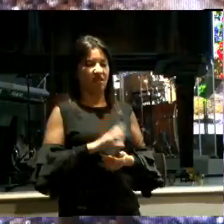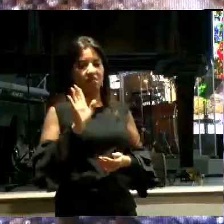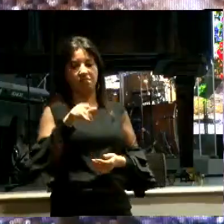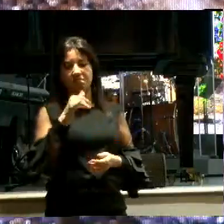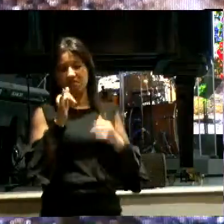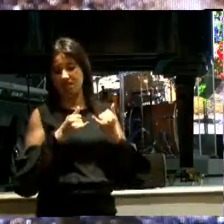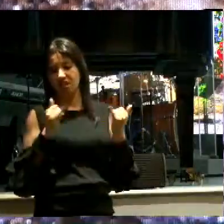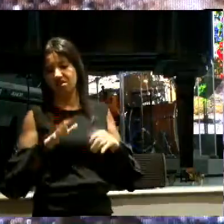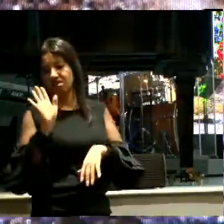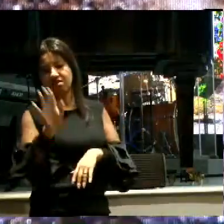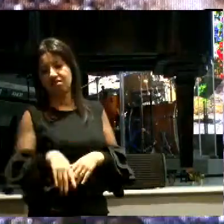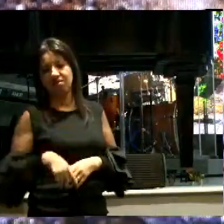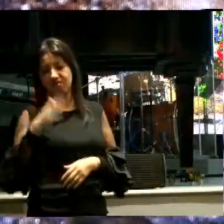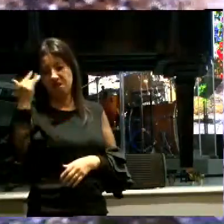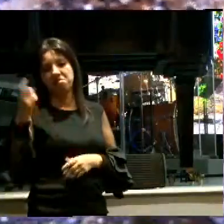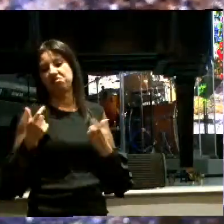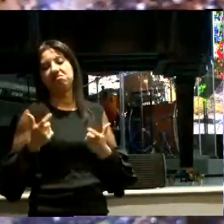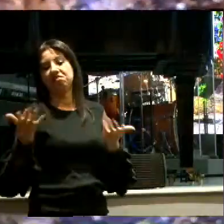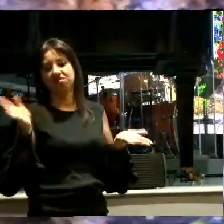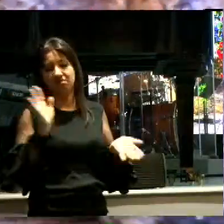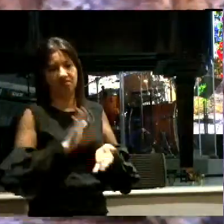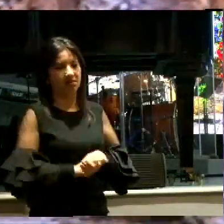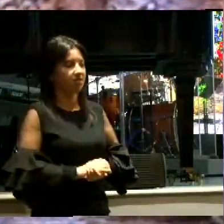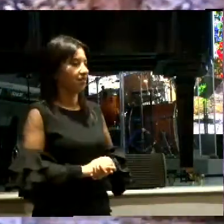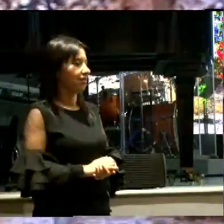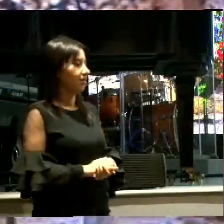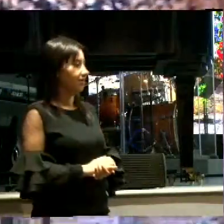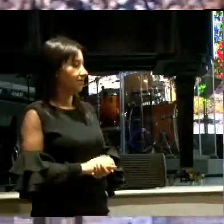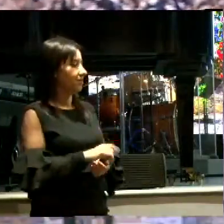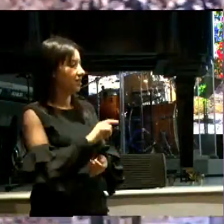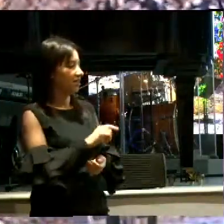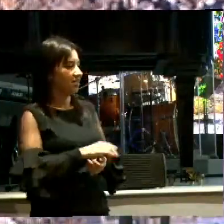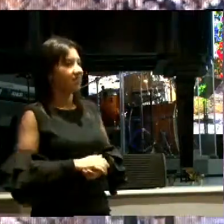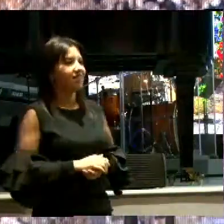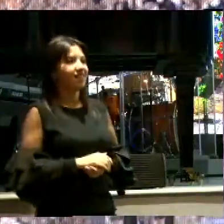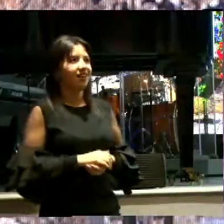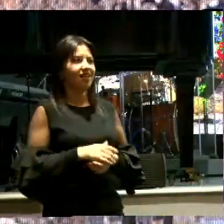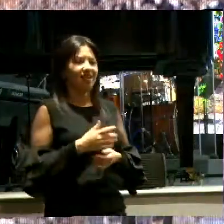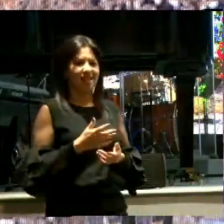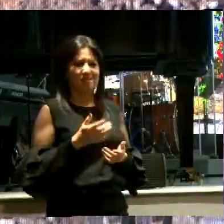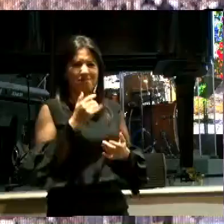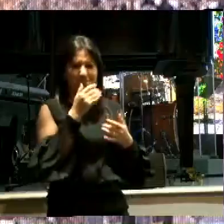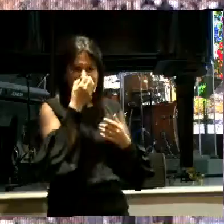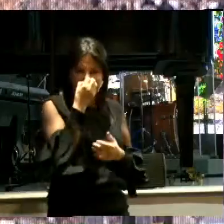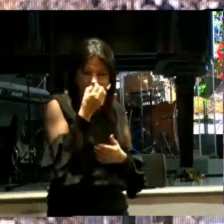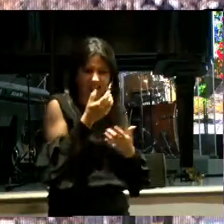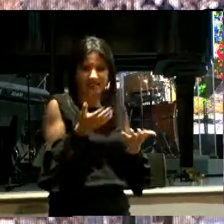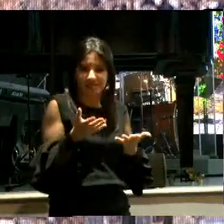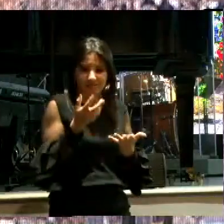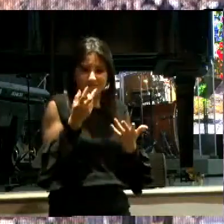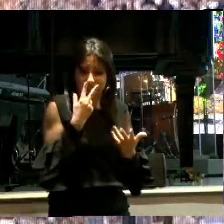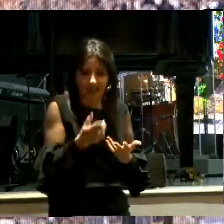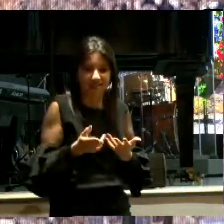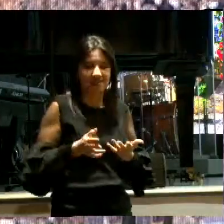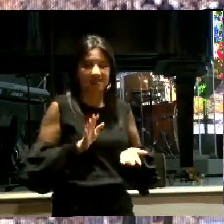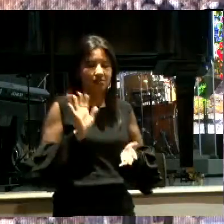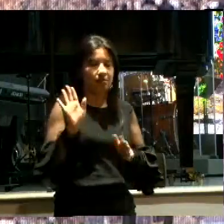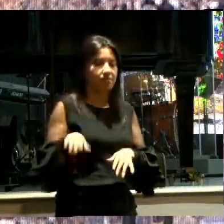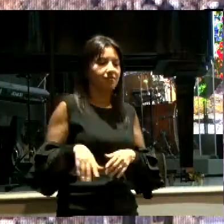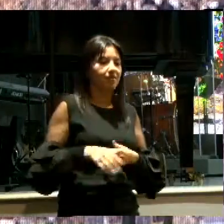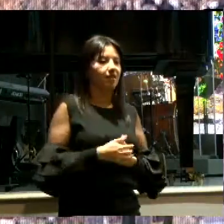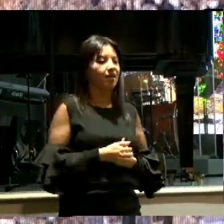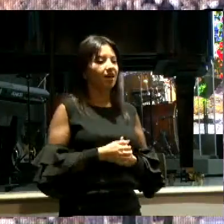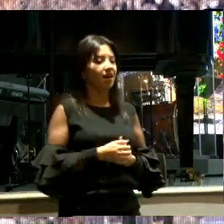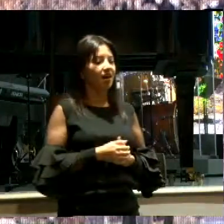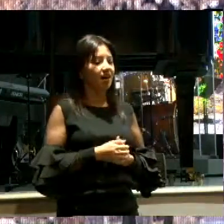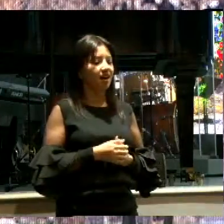famoso. Eu falei: para de palhaçada. Ele falou assim: digita aí PR. Menino, eu estava assim,